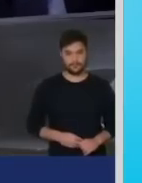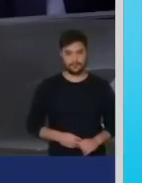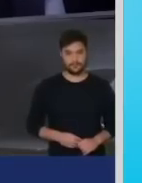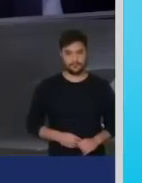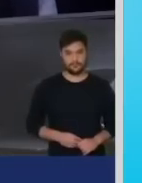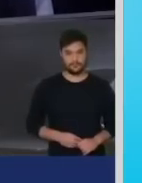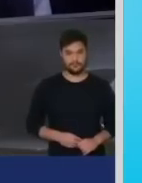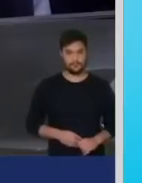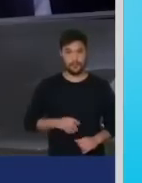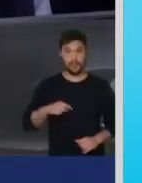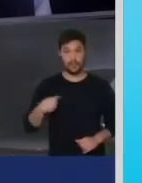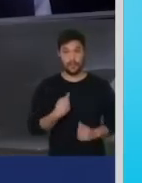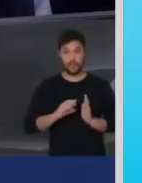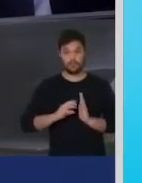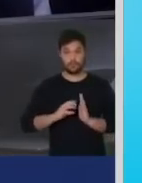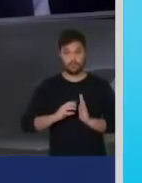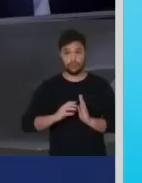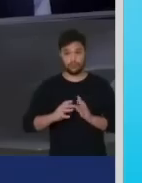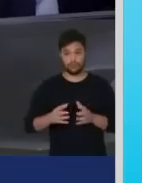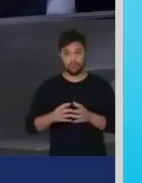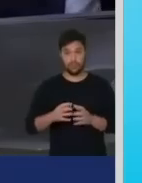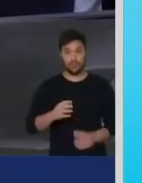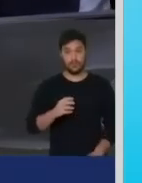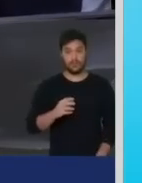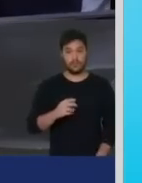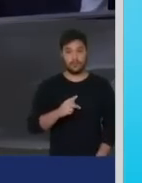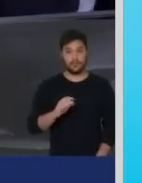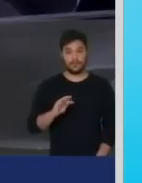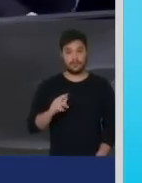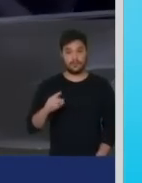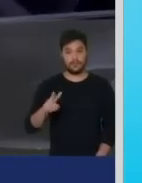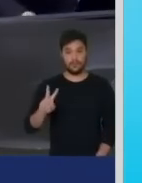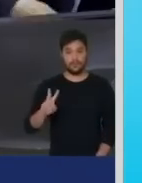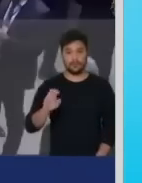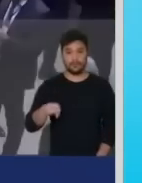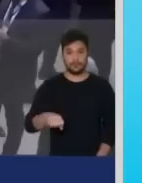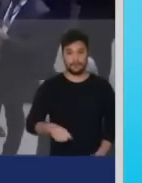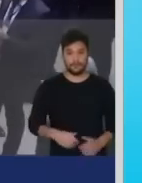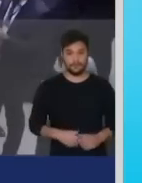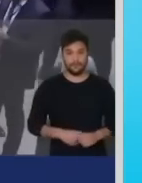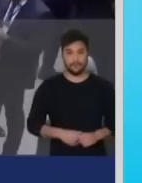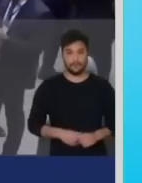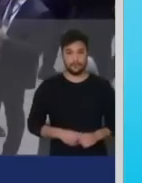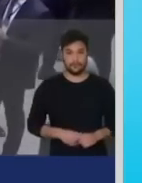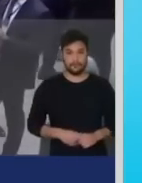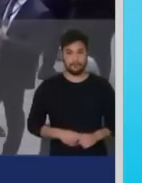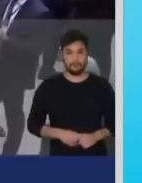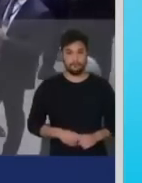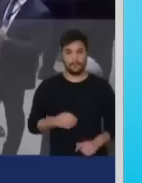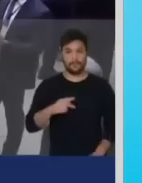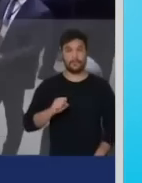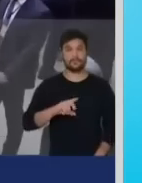de consultas médicas da Coreia do Sul que é o país com o maior número de consultas médias